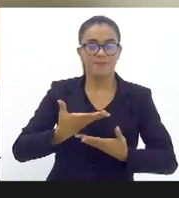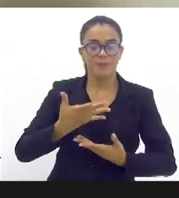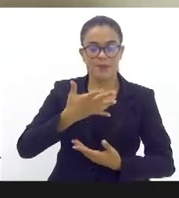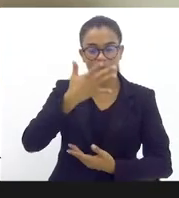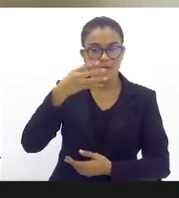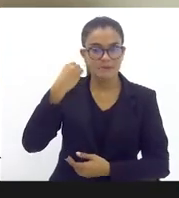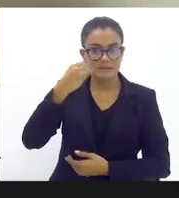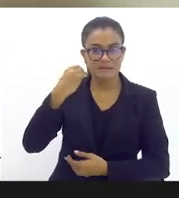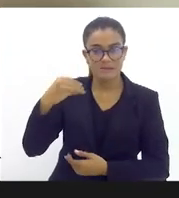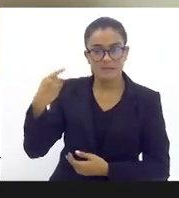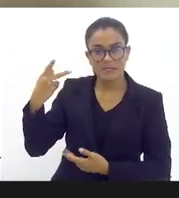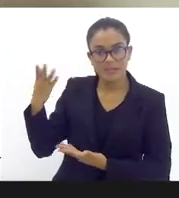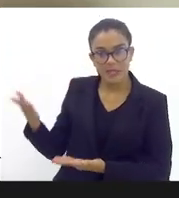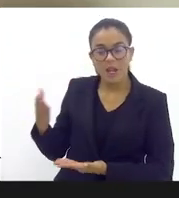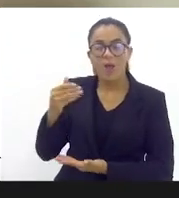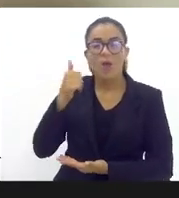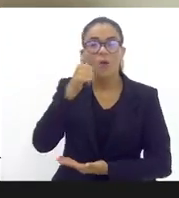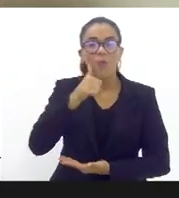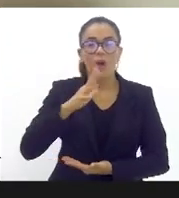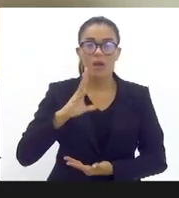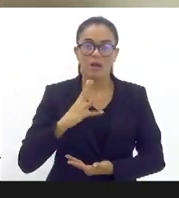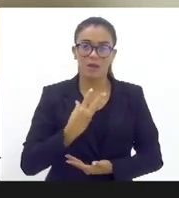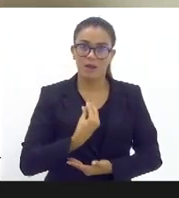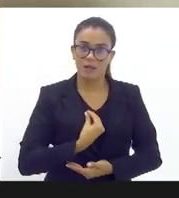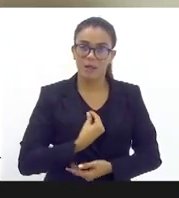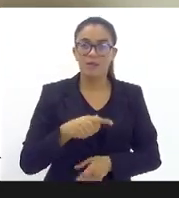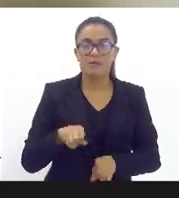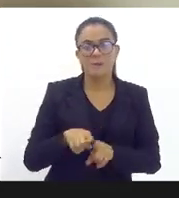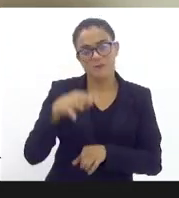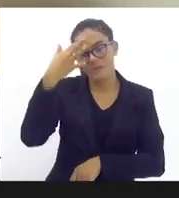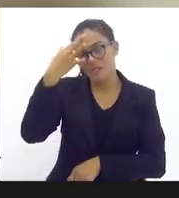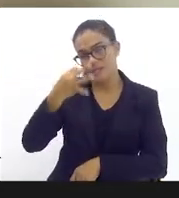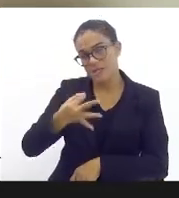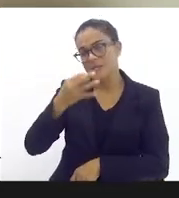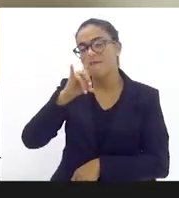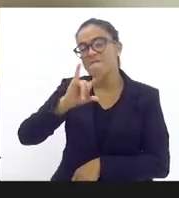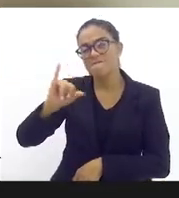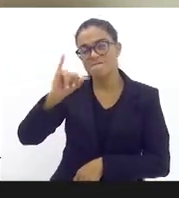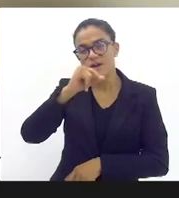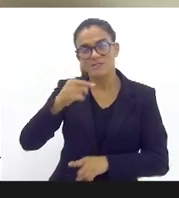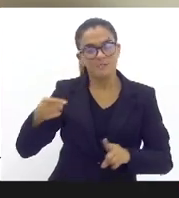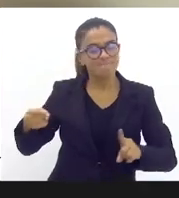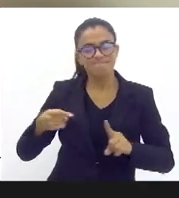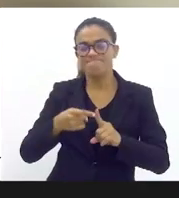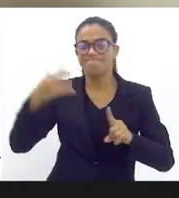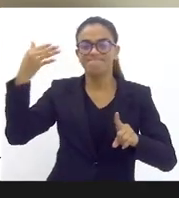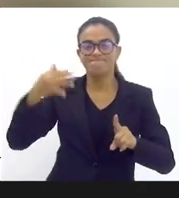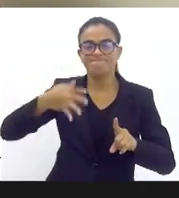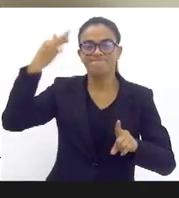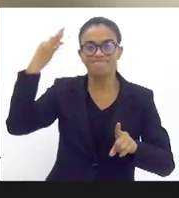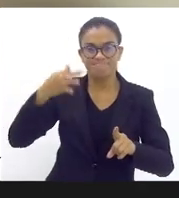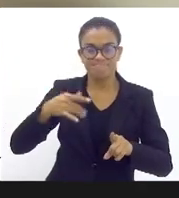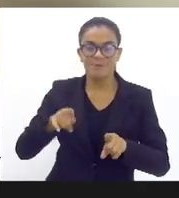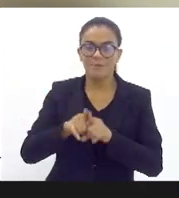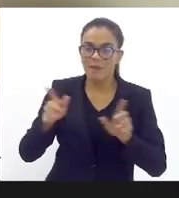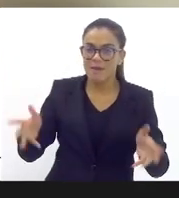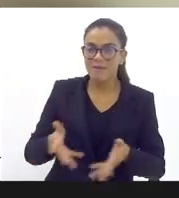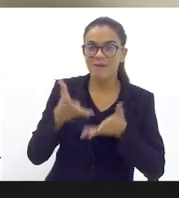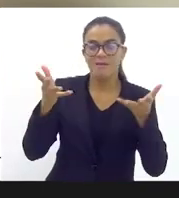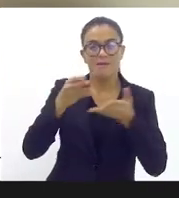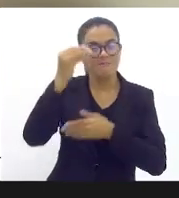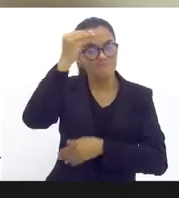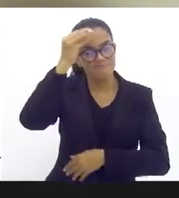trans, e que tenho certeza que vai ser muito tocante, muito enriquecedor para todos que